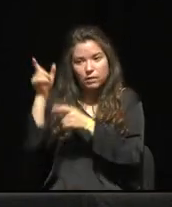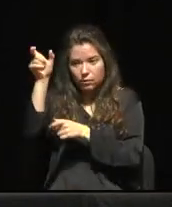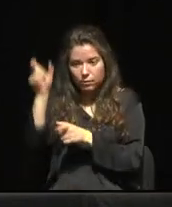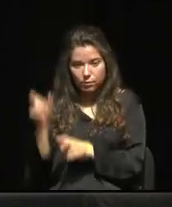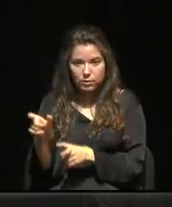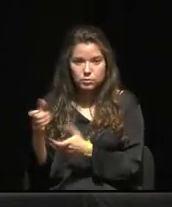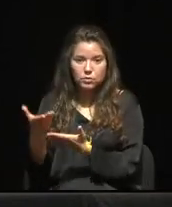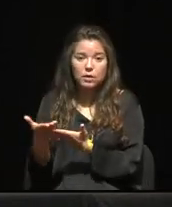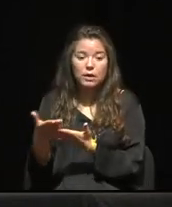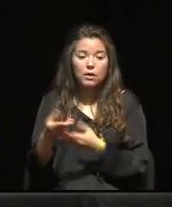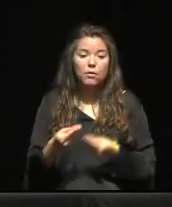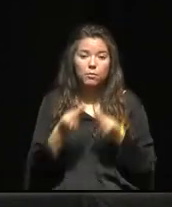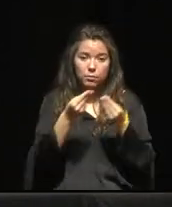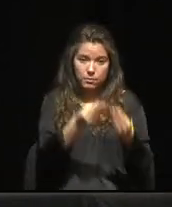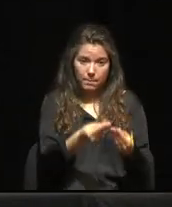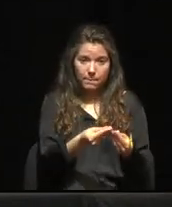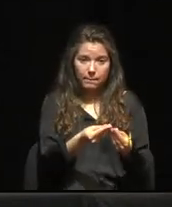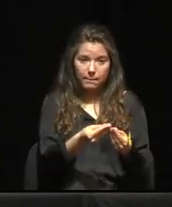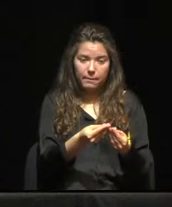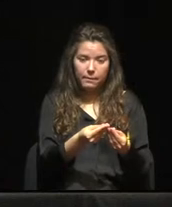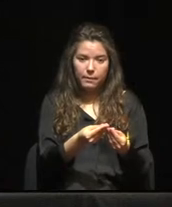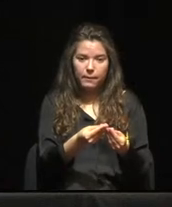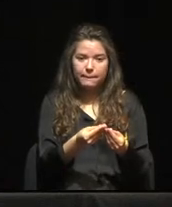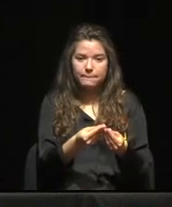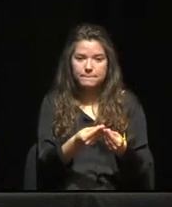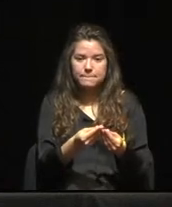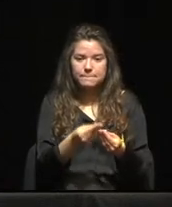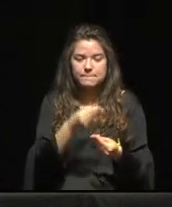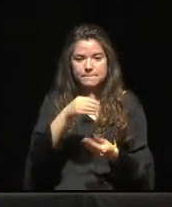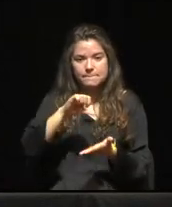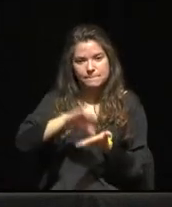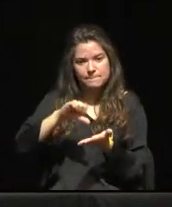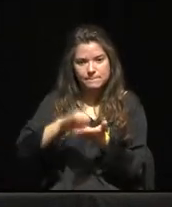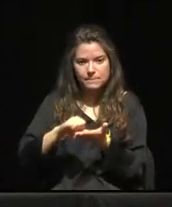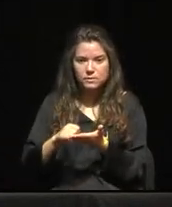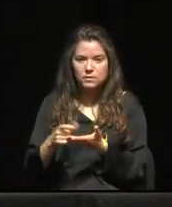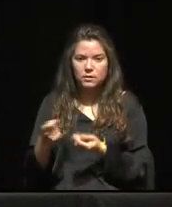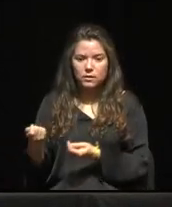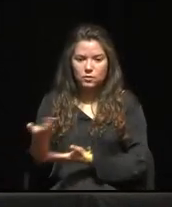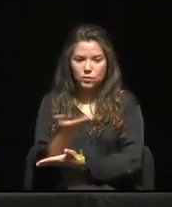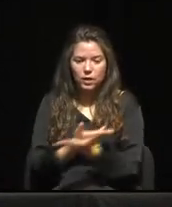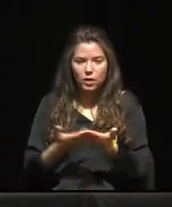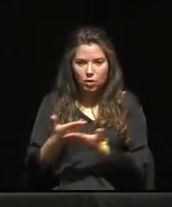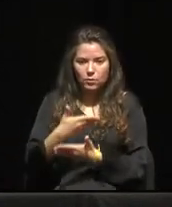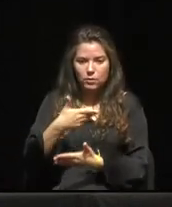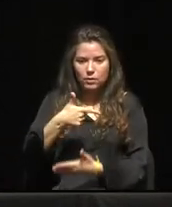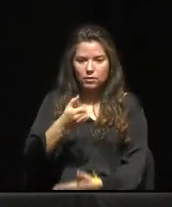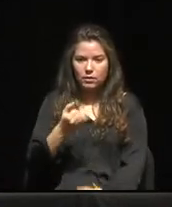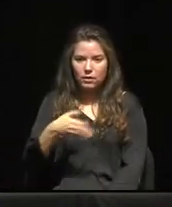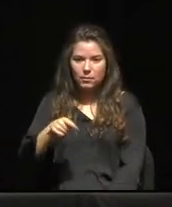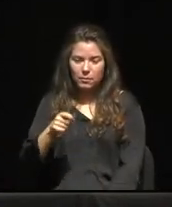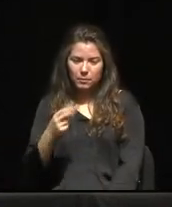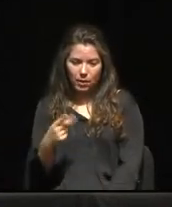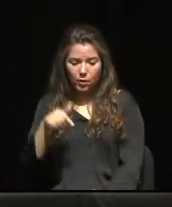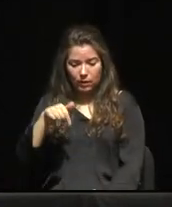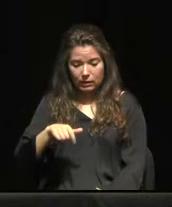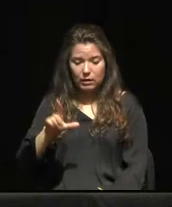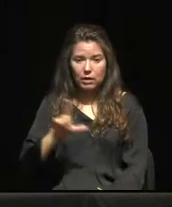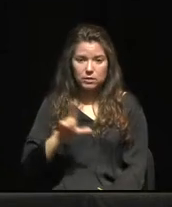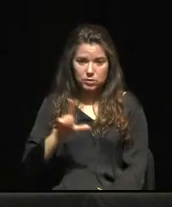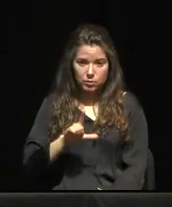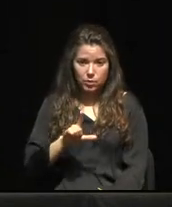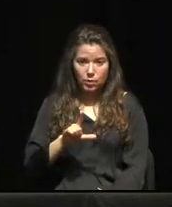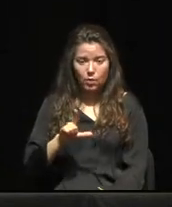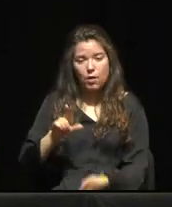envio o presente voto eh de pesar ao centro económico e cultural de taip taiel em Lisboa ao